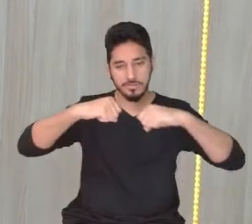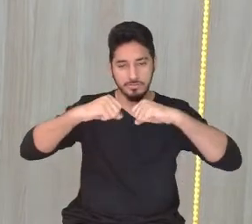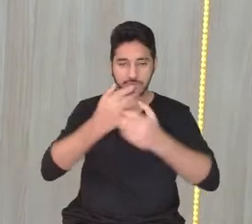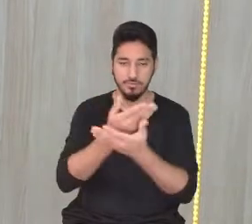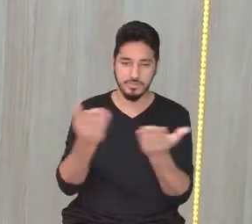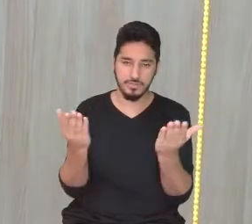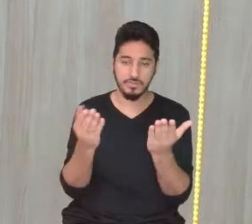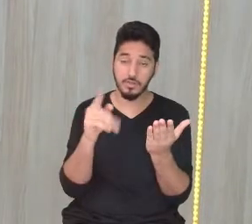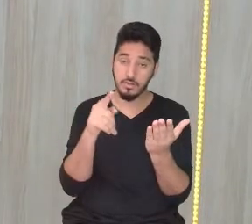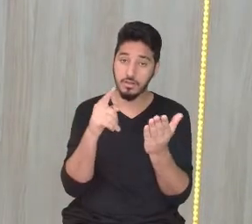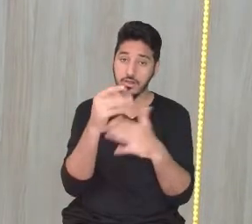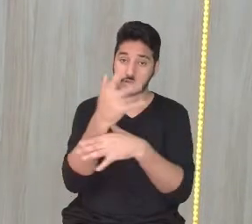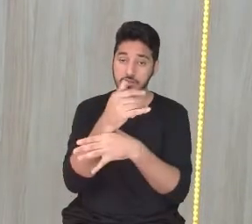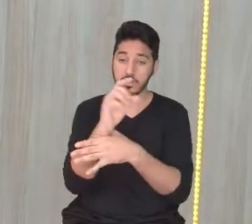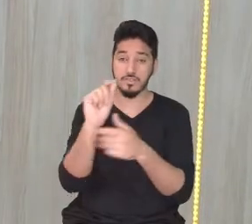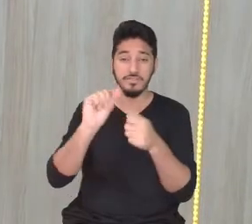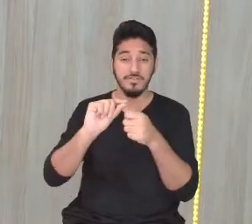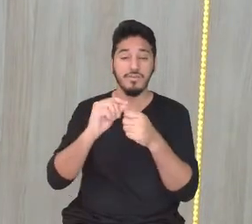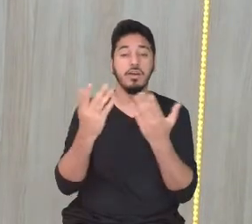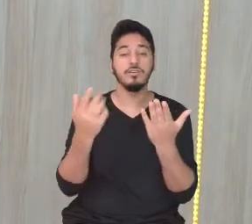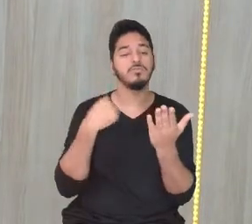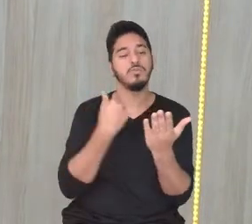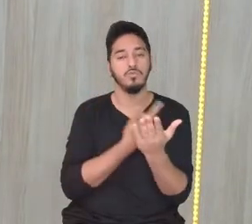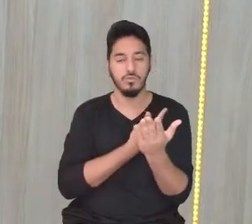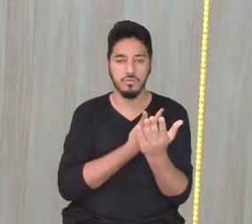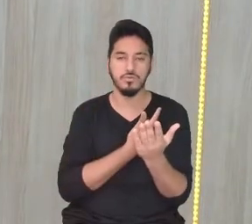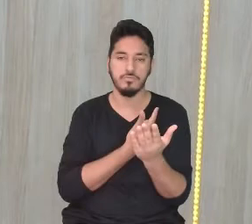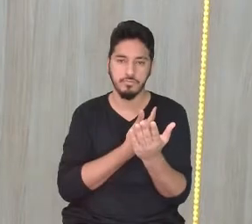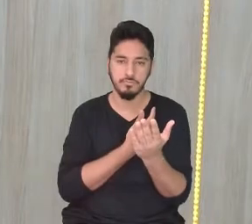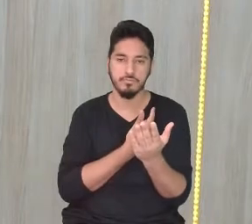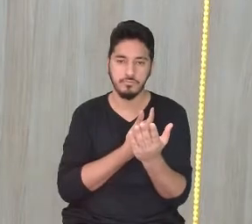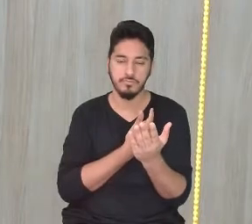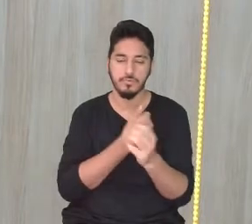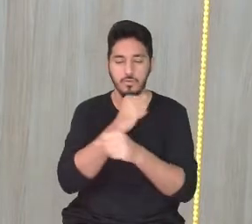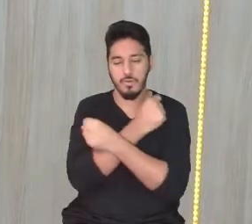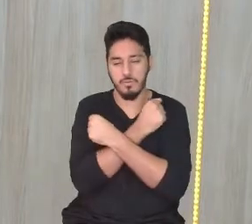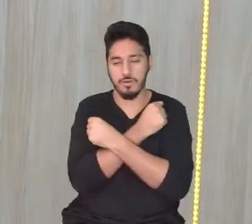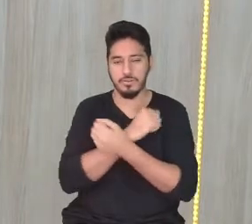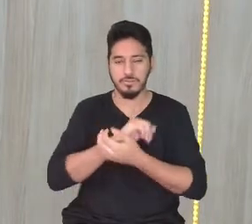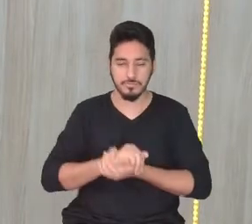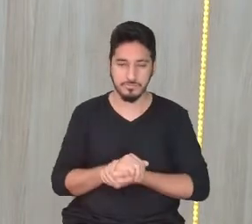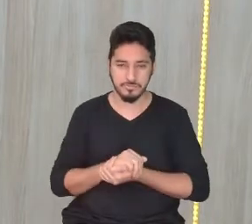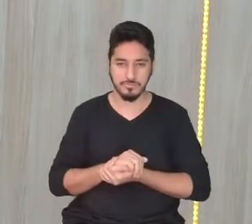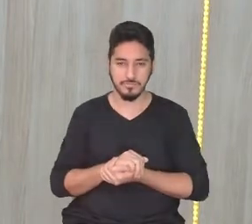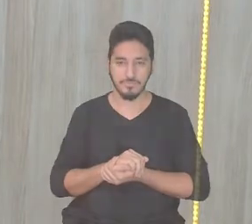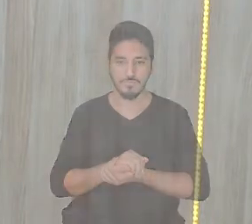lembrando sempre isso, que a cidade ela se faz por nós, né? Um abraço, gente.